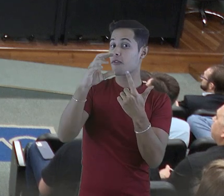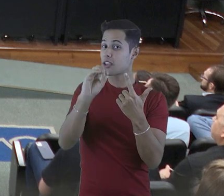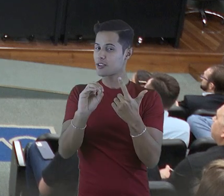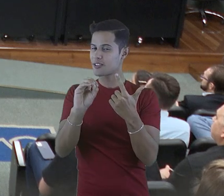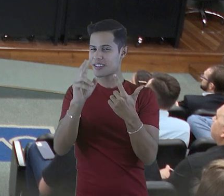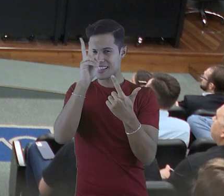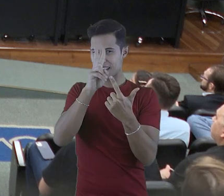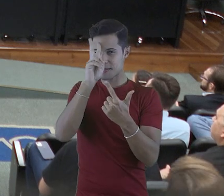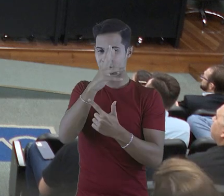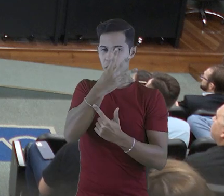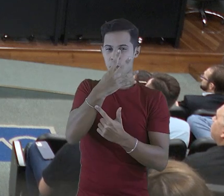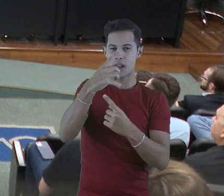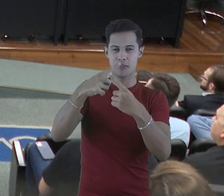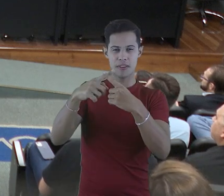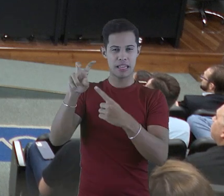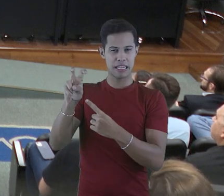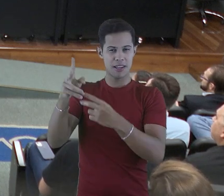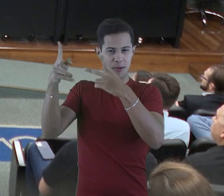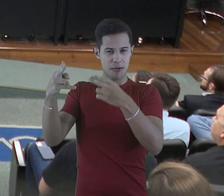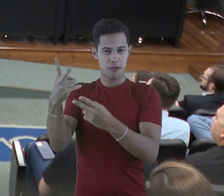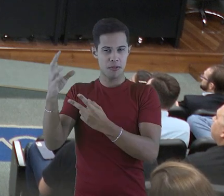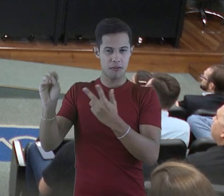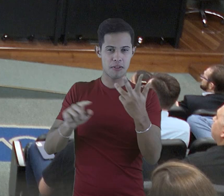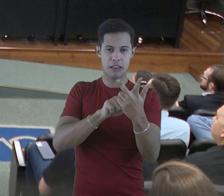depois 12 4 vezes 3 e assim por diante